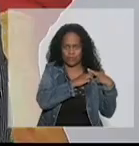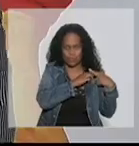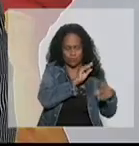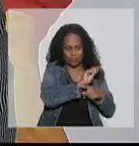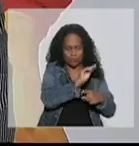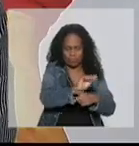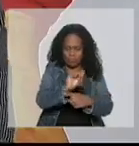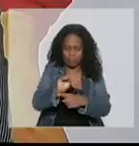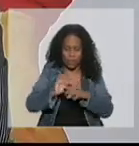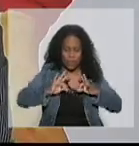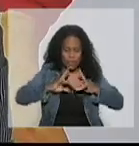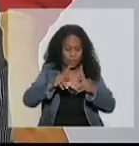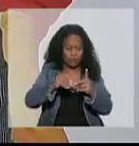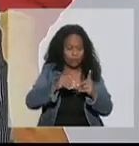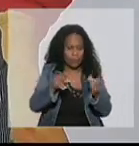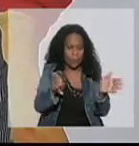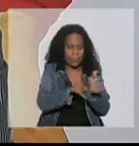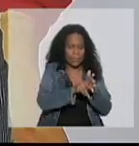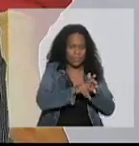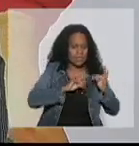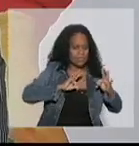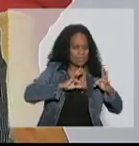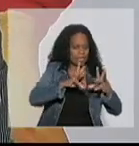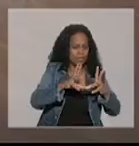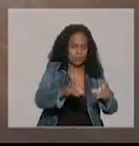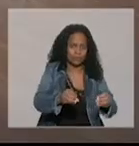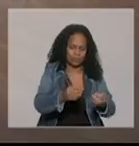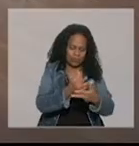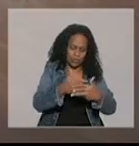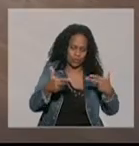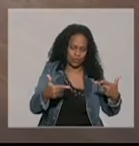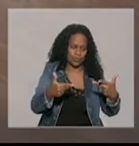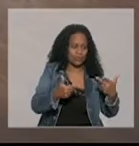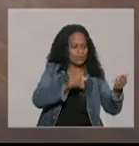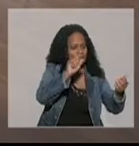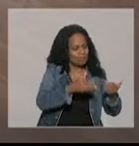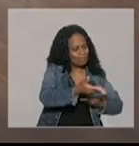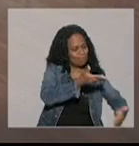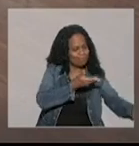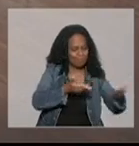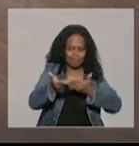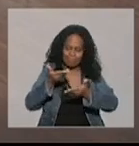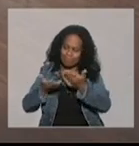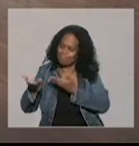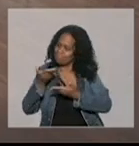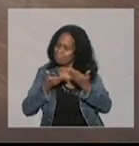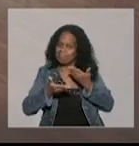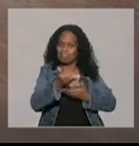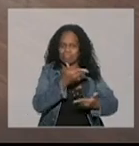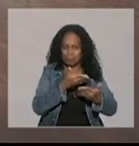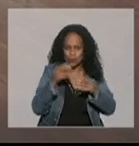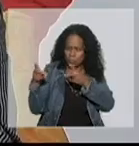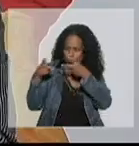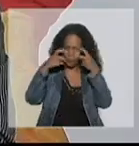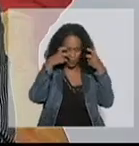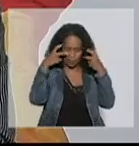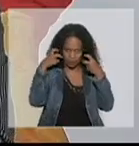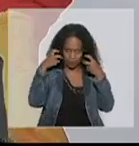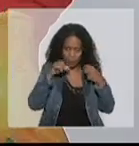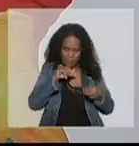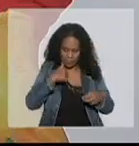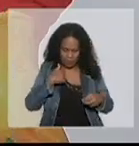em preservar aquele patrimônio. Tudo é de todo mundo, como os filhos, como as coisas. Tudo é compartilhado. Então, quando você tem essa